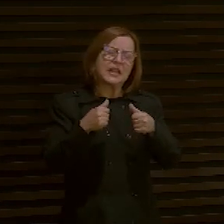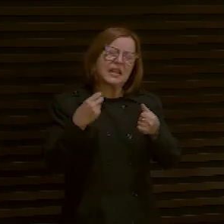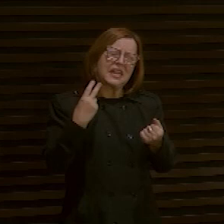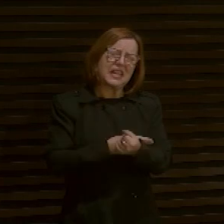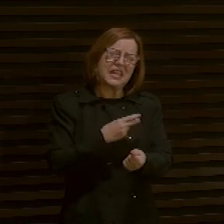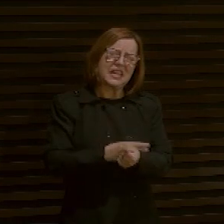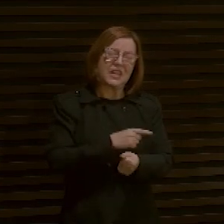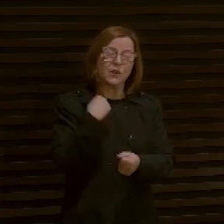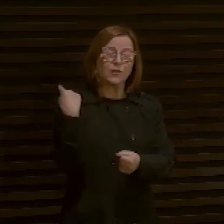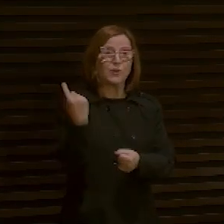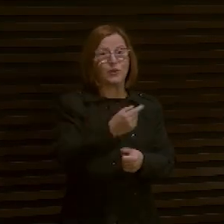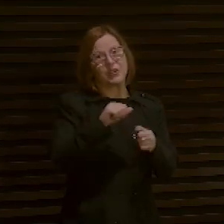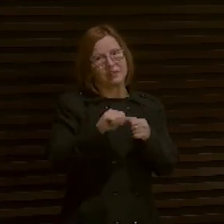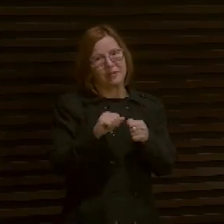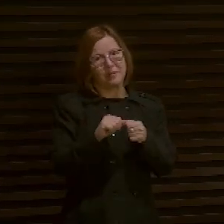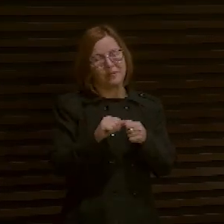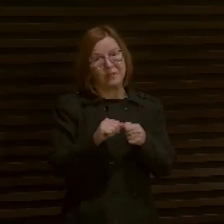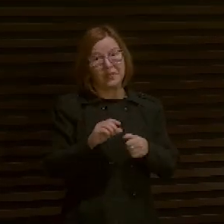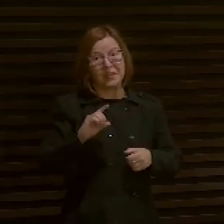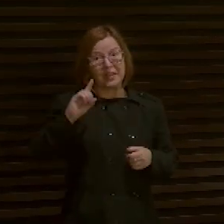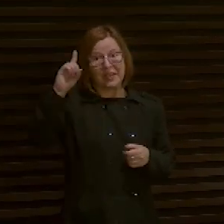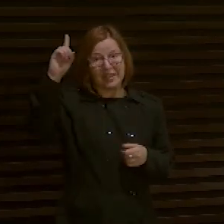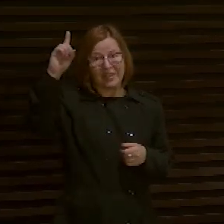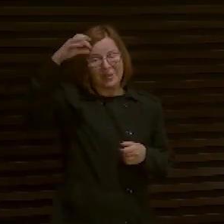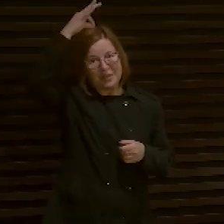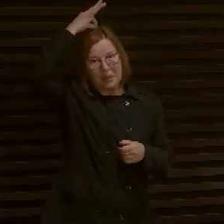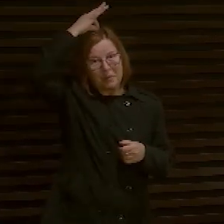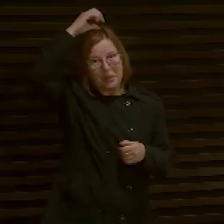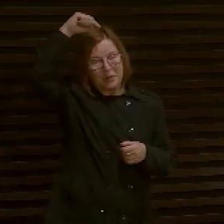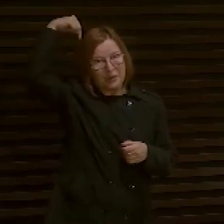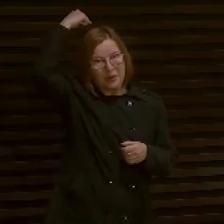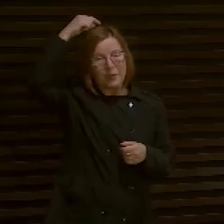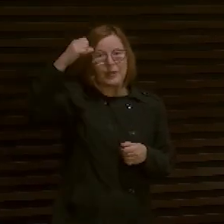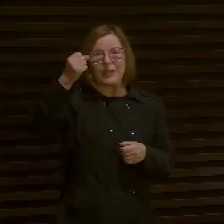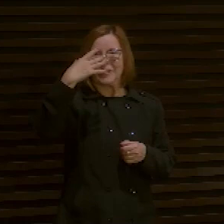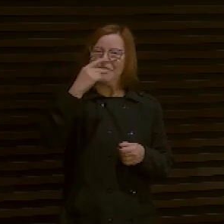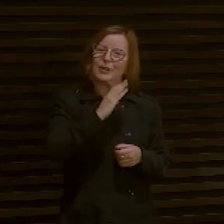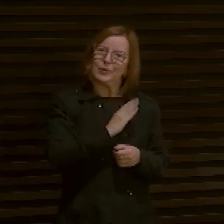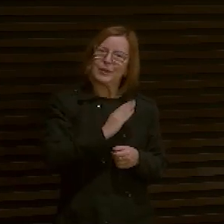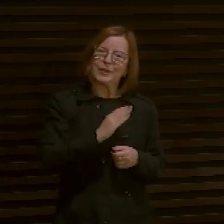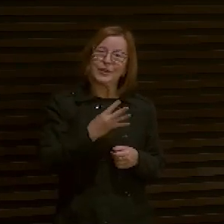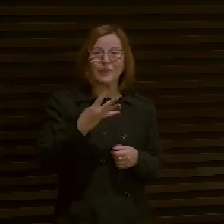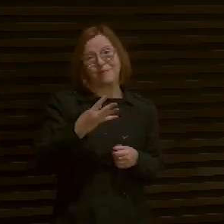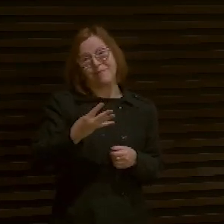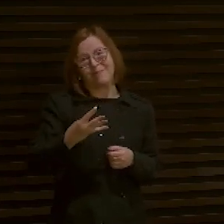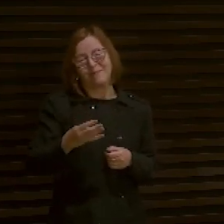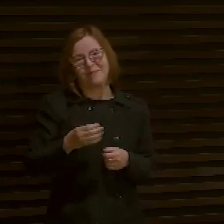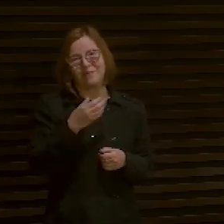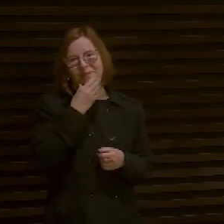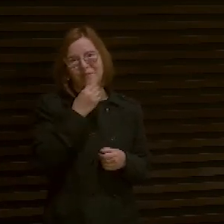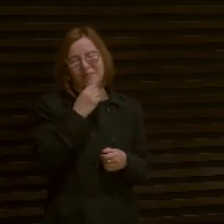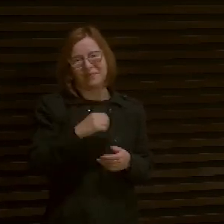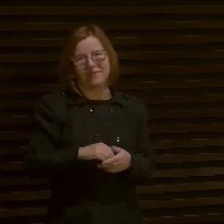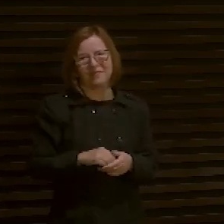convencimento soberano e maravilhoso do Espírito Santo de Deus. Se não for o Espírito Santo de Deus, meus irmãos, o homem não se